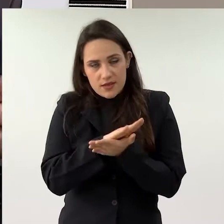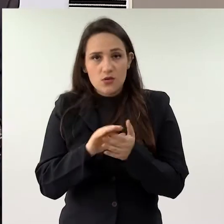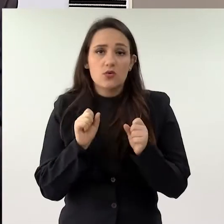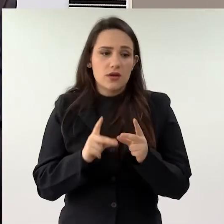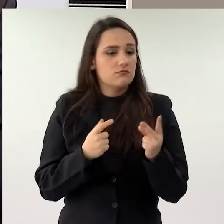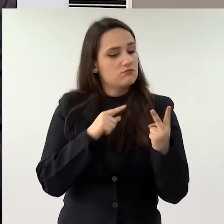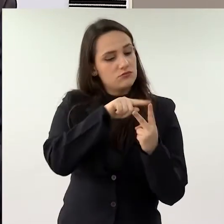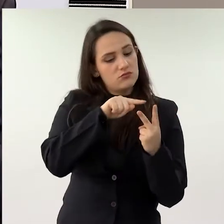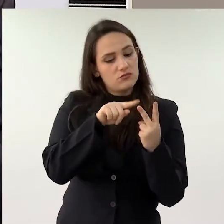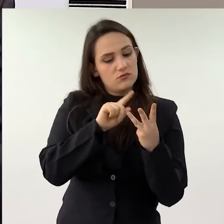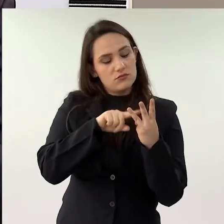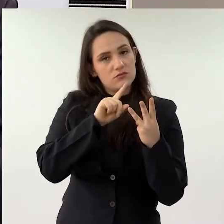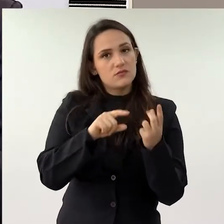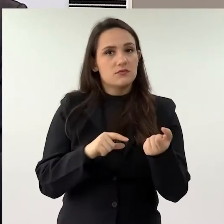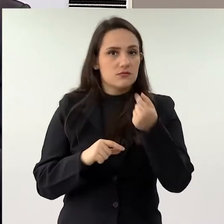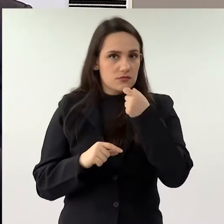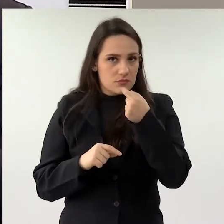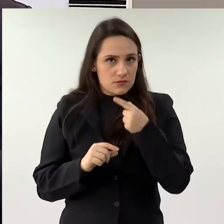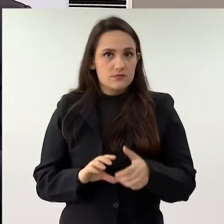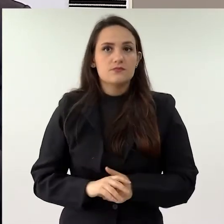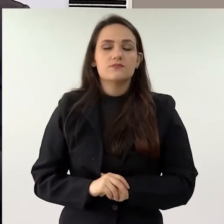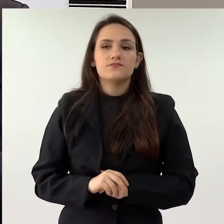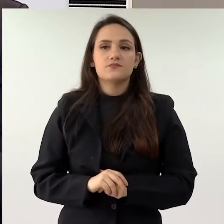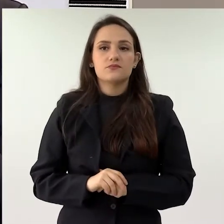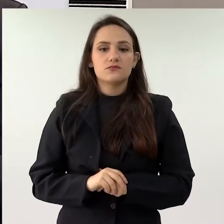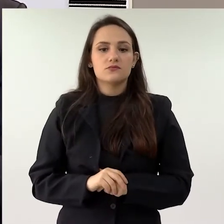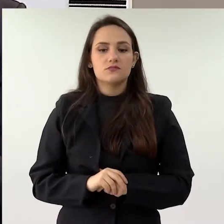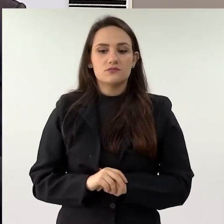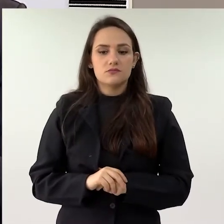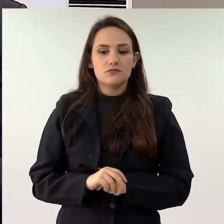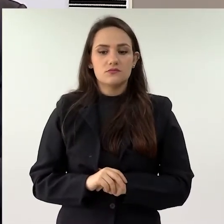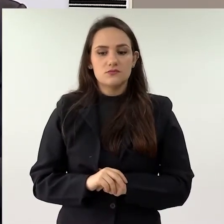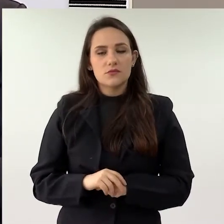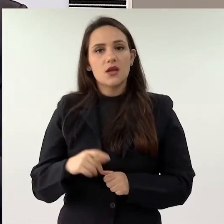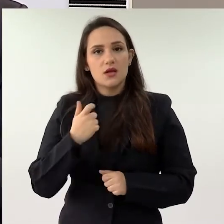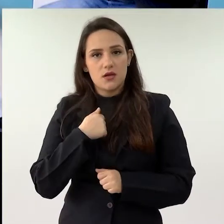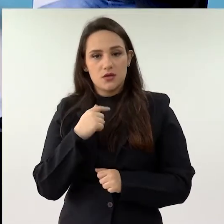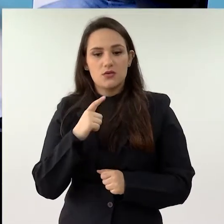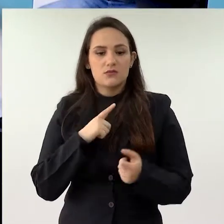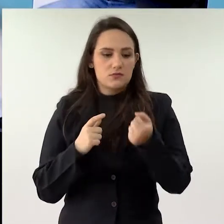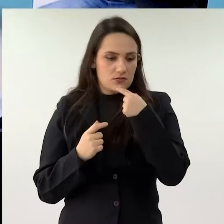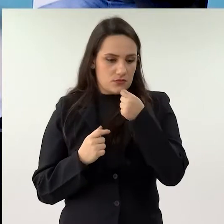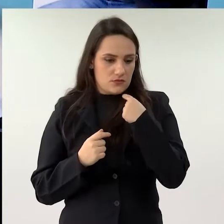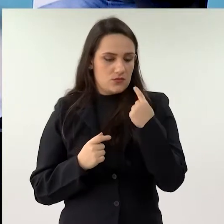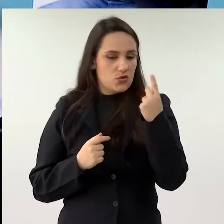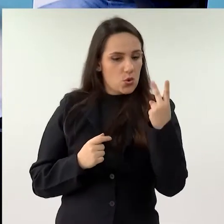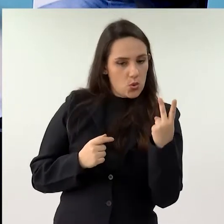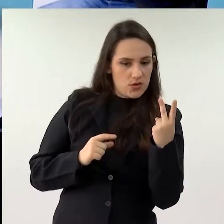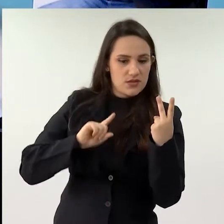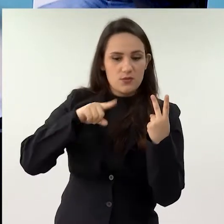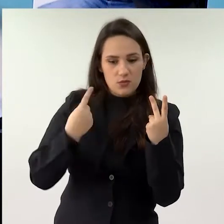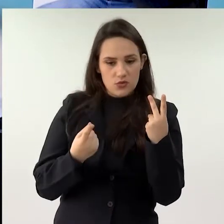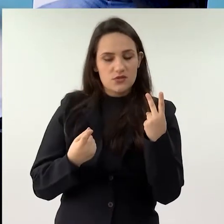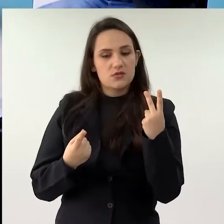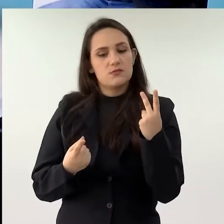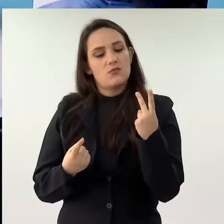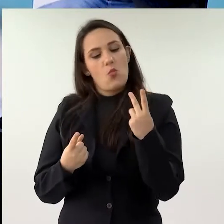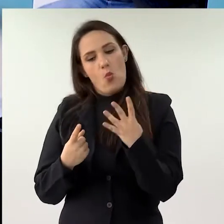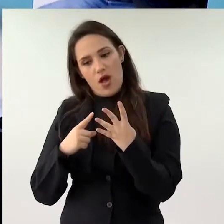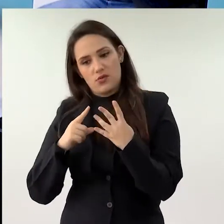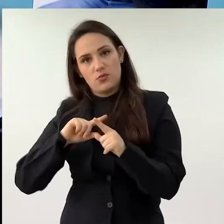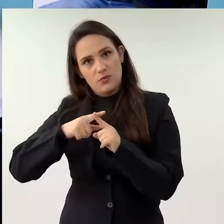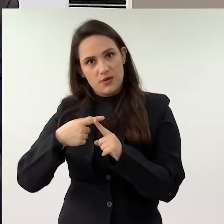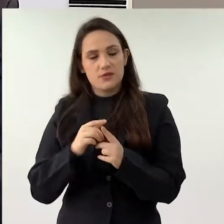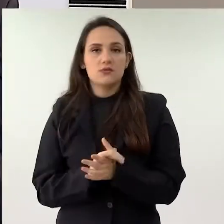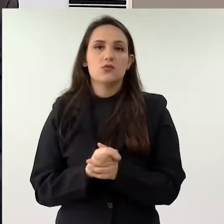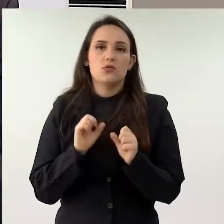medicamento, 2 na segunda e aí mais 4 que seriam durante os outros dias. Quando chega na sexta-feira,